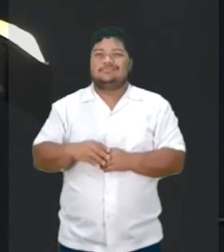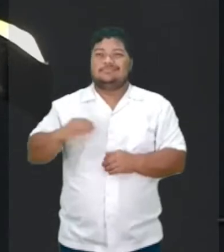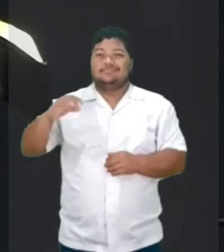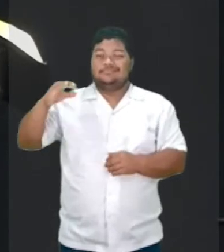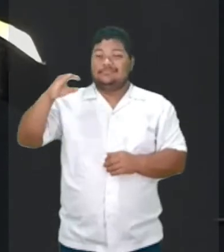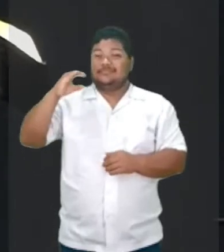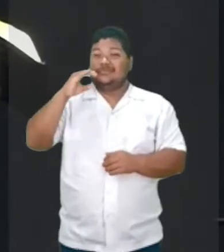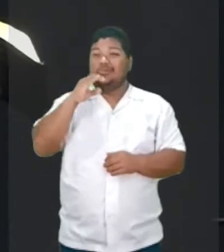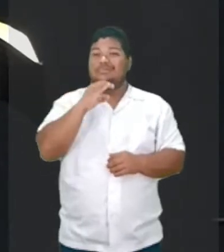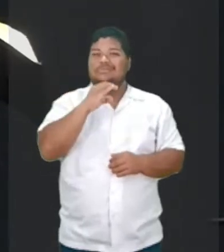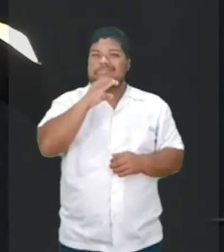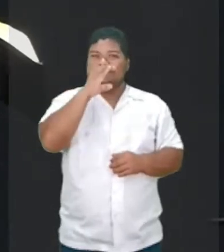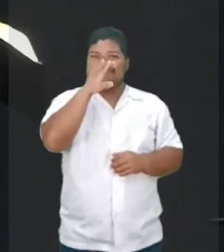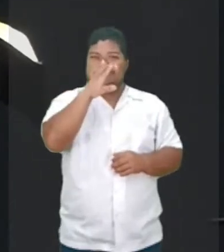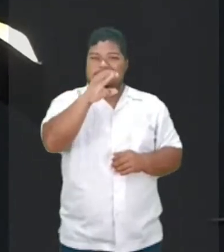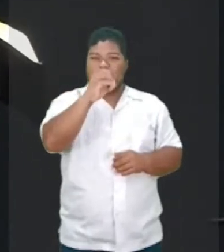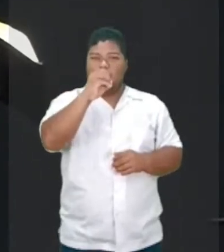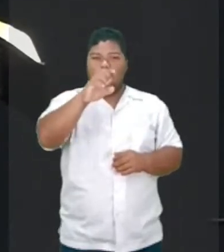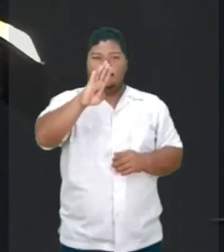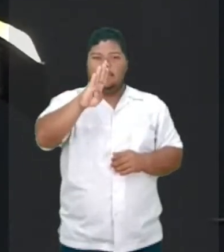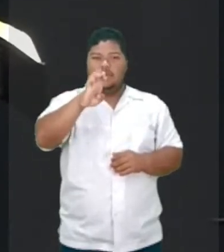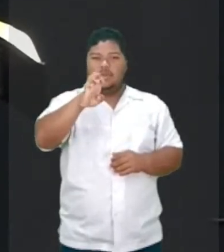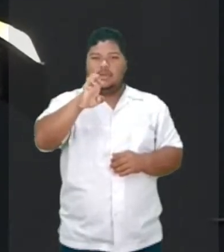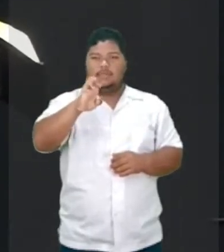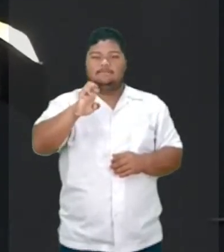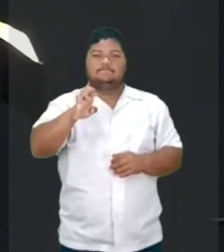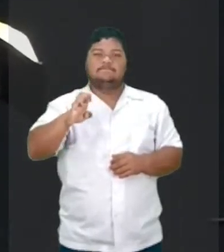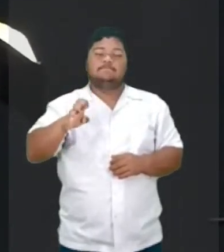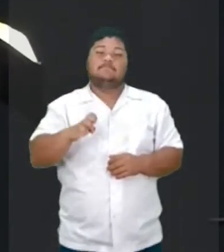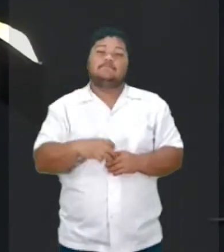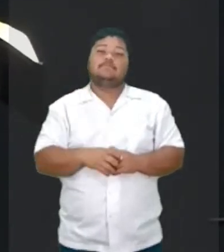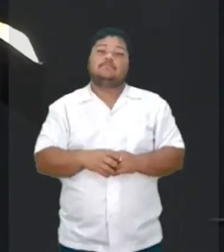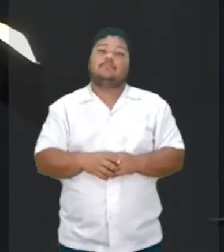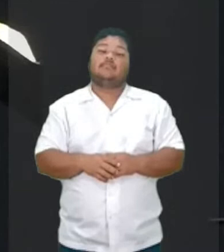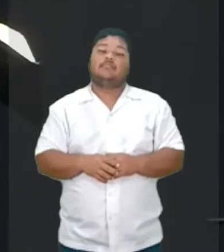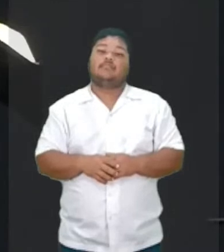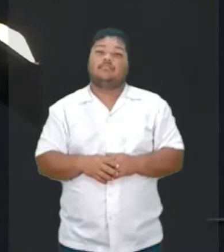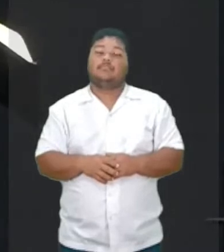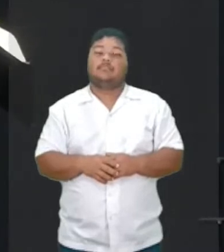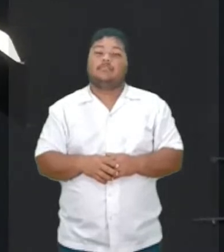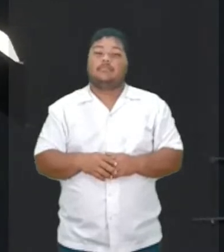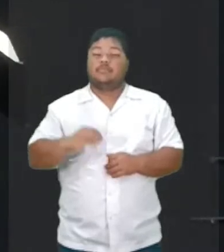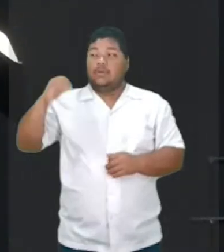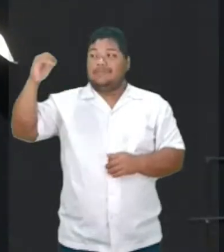COBE. É a abreviação de 4 palavras em inglês.